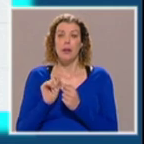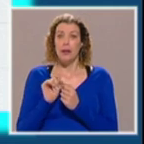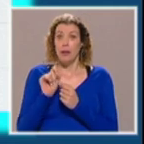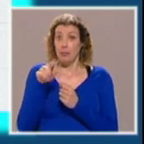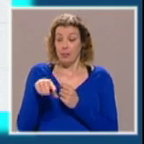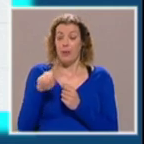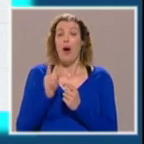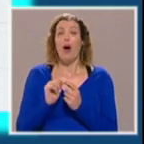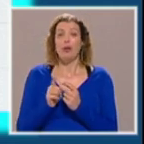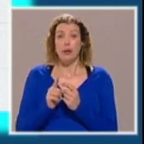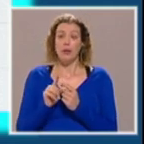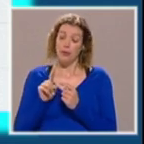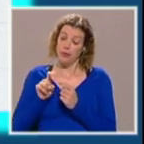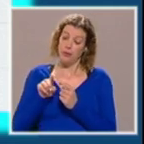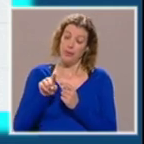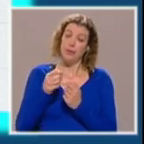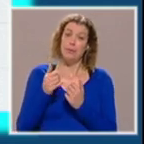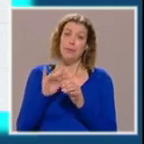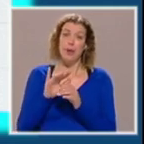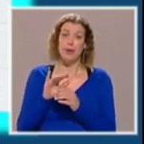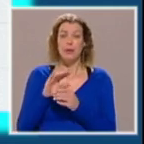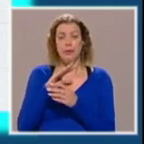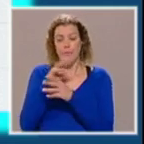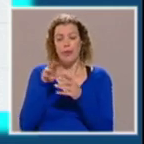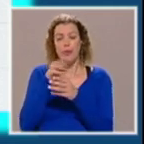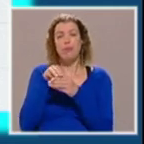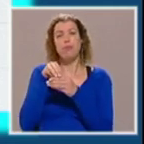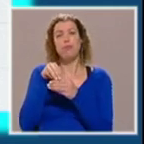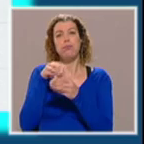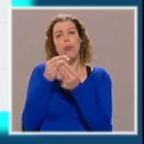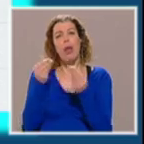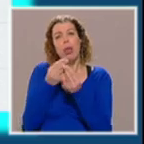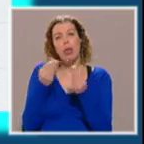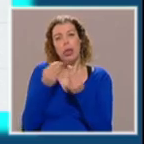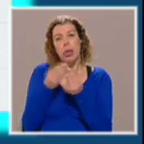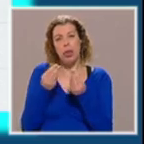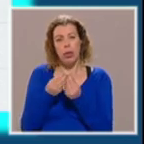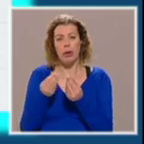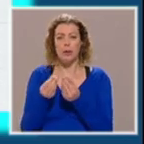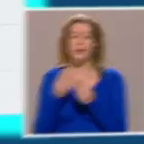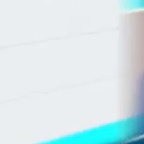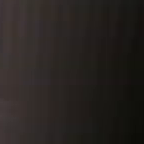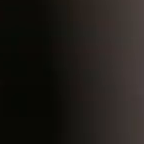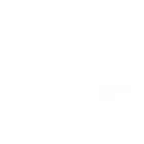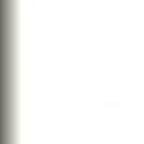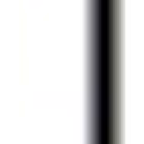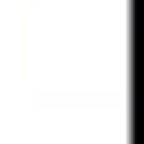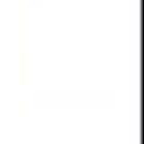que os espermatozoides envoltos nos líquidos produzidos pelas glândulas anexas.